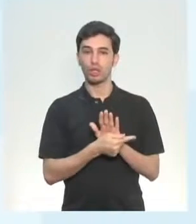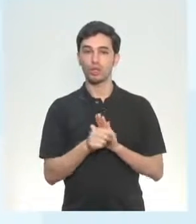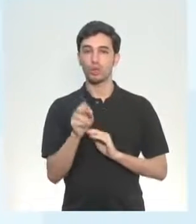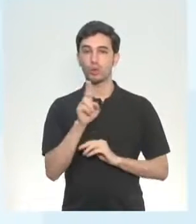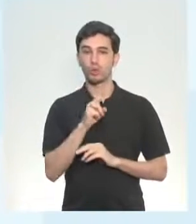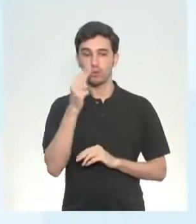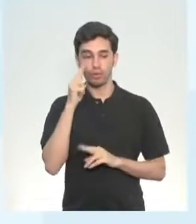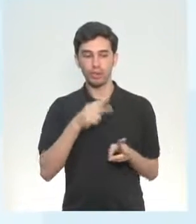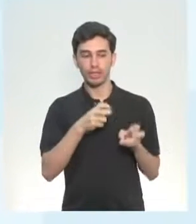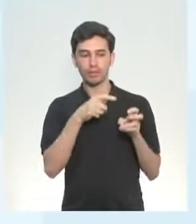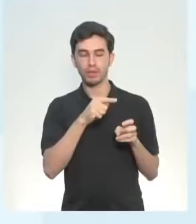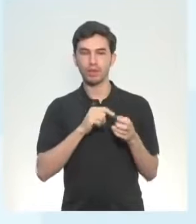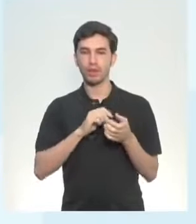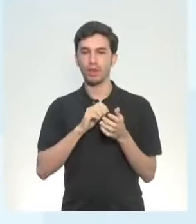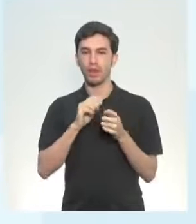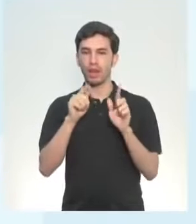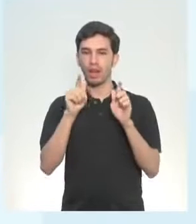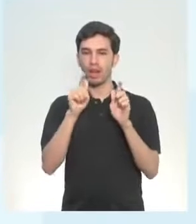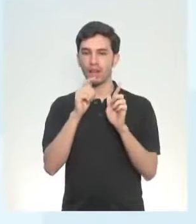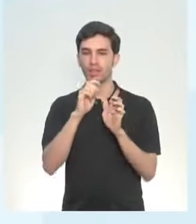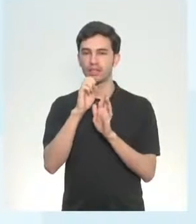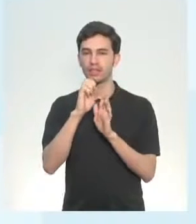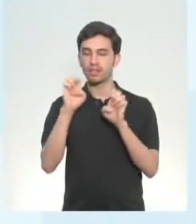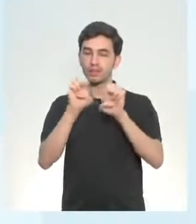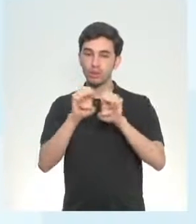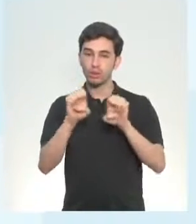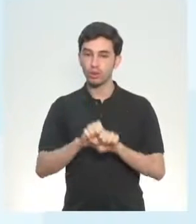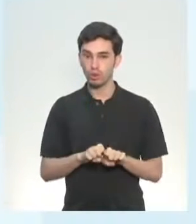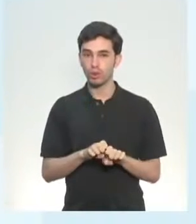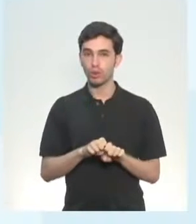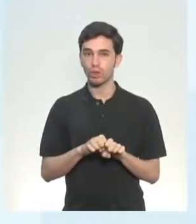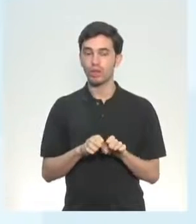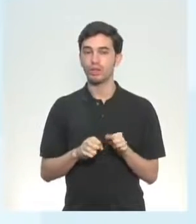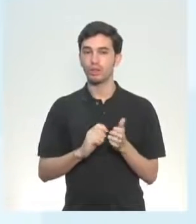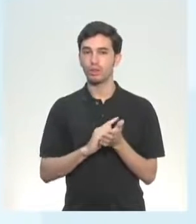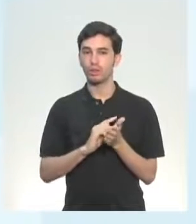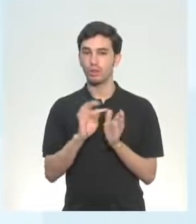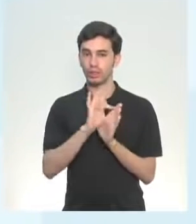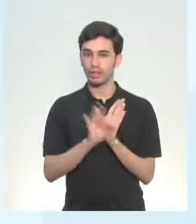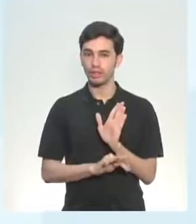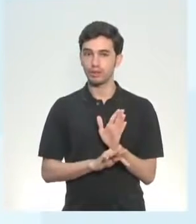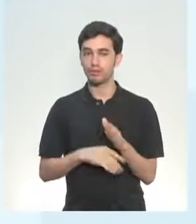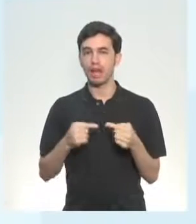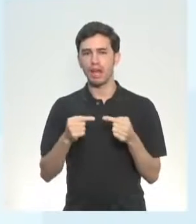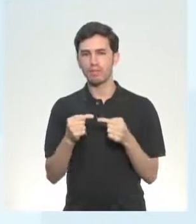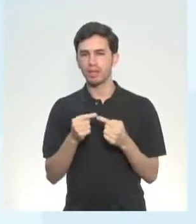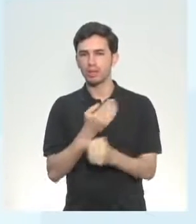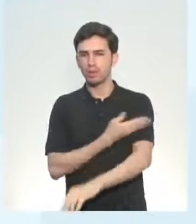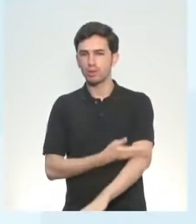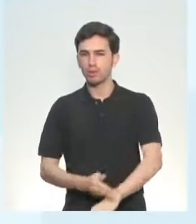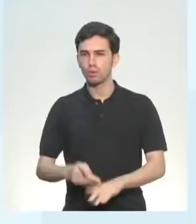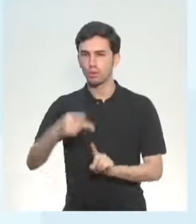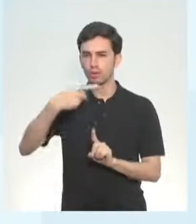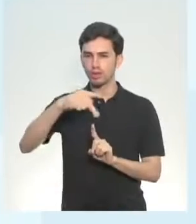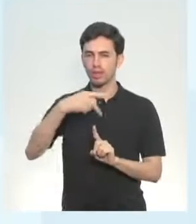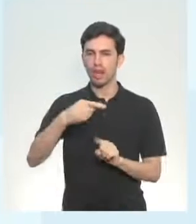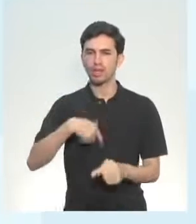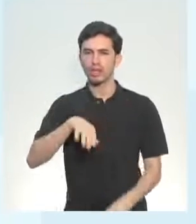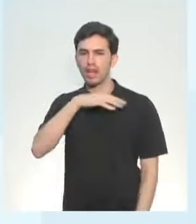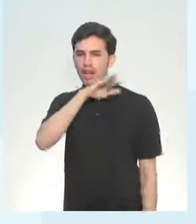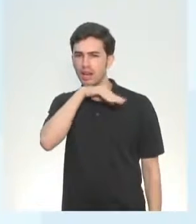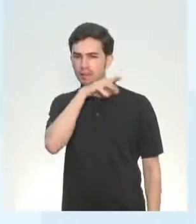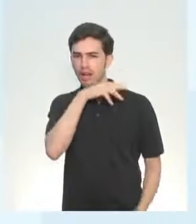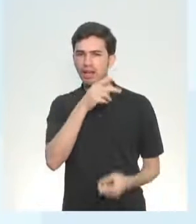estrutura. Narrativa curta, geralmente as personagens são animais que agem como humanos. Temos o ensinamento,